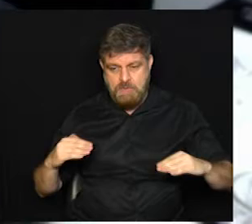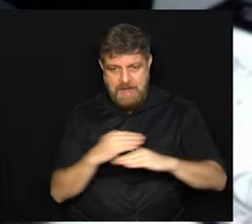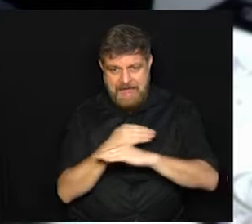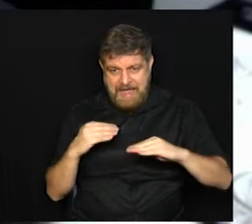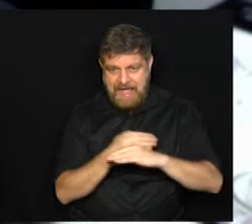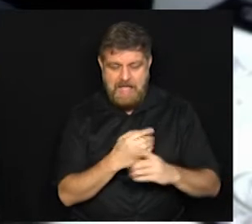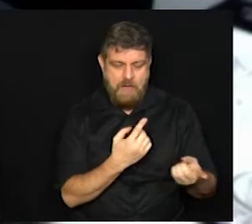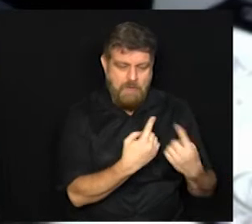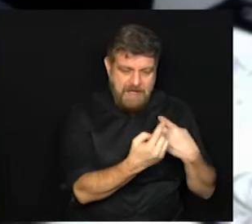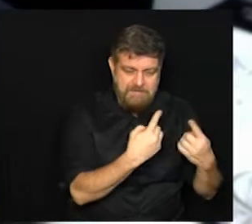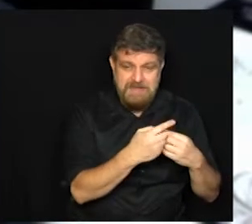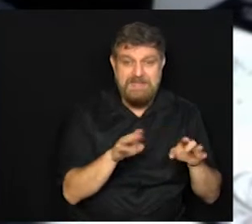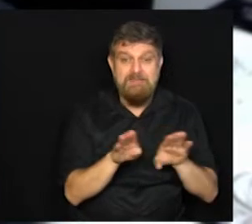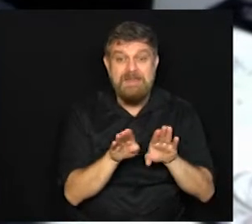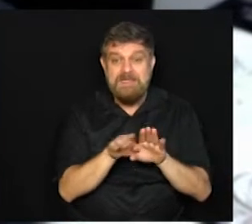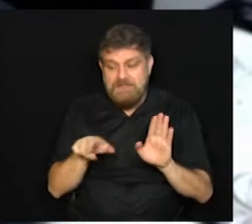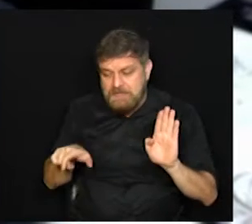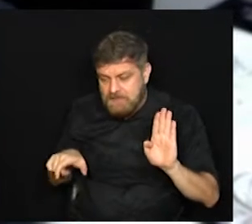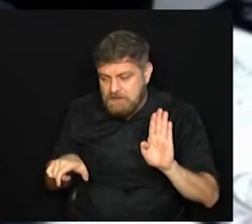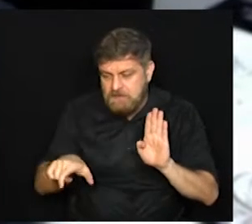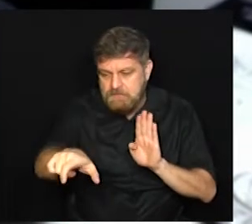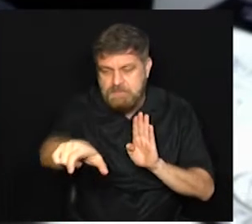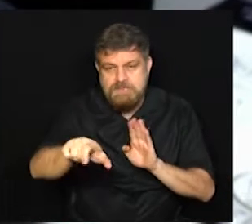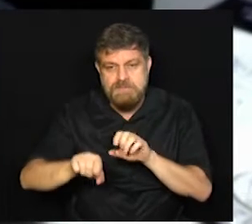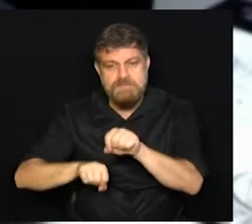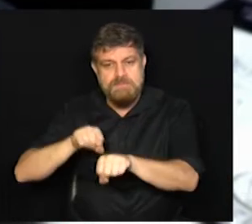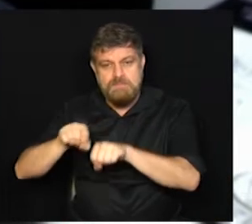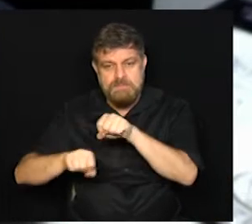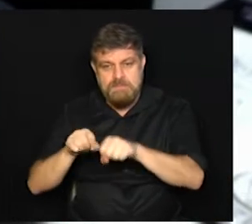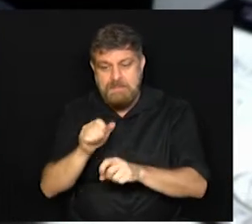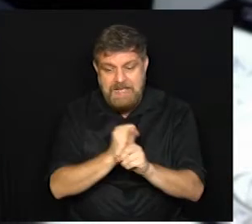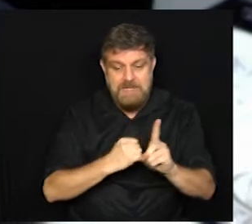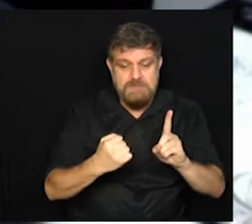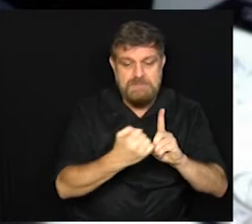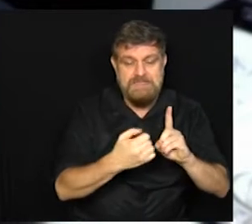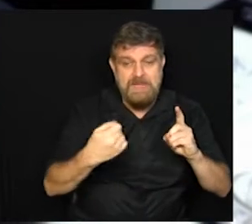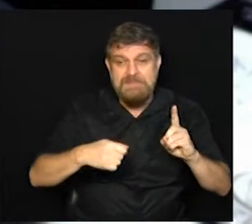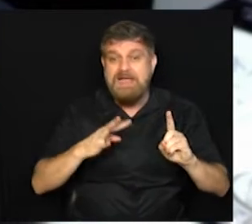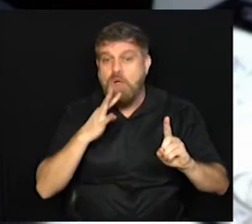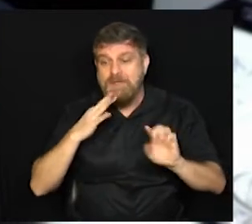público ainda, mas a gente precisa colocar ele para a sociedade o mais rápido possível. Aí.